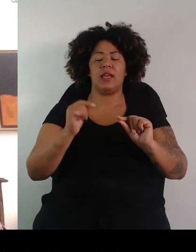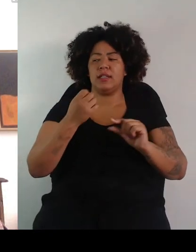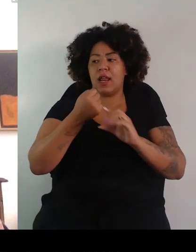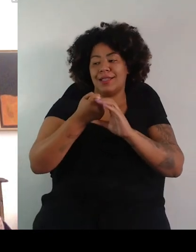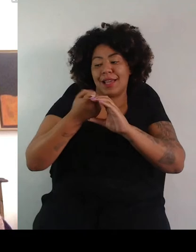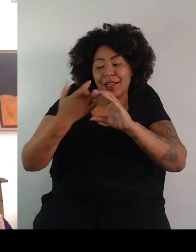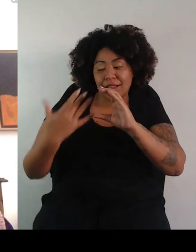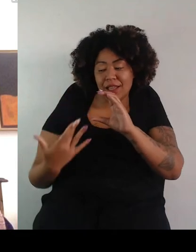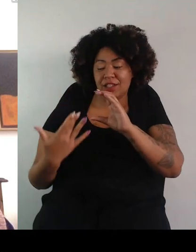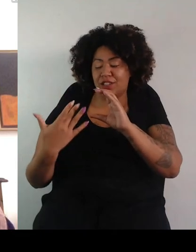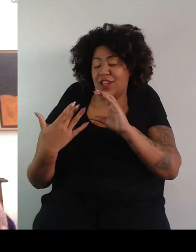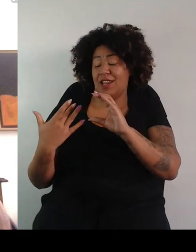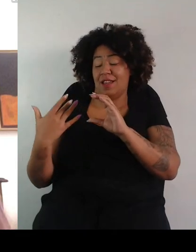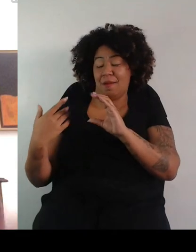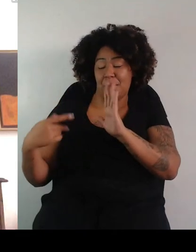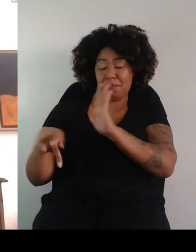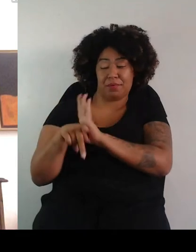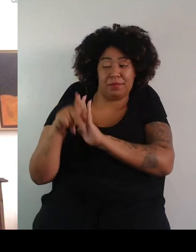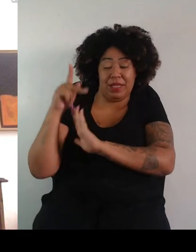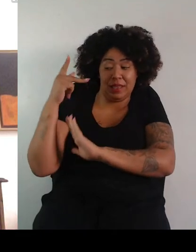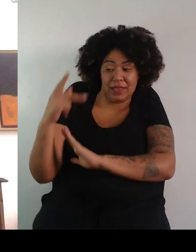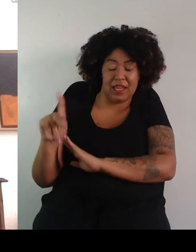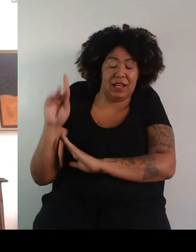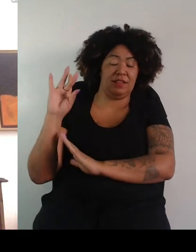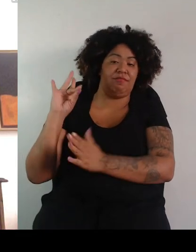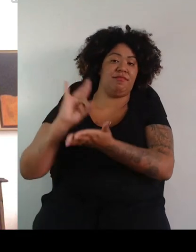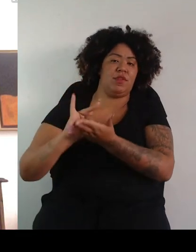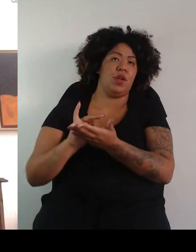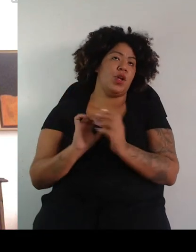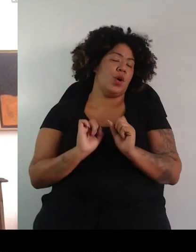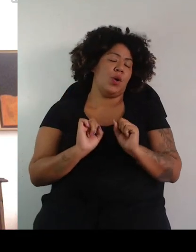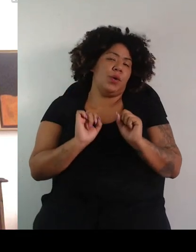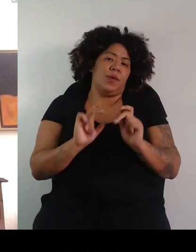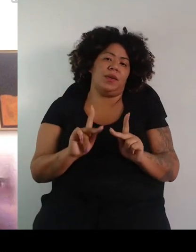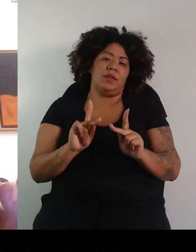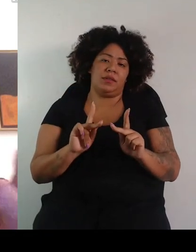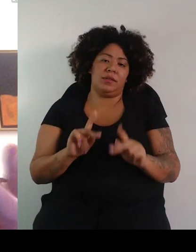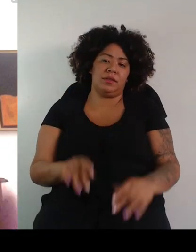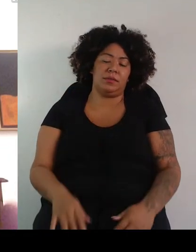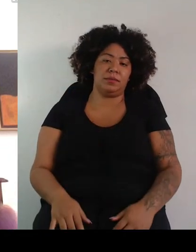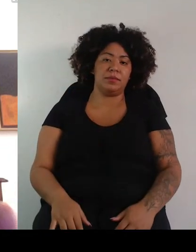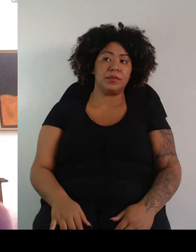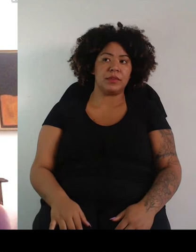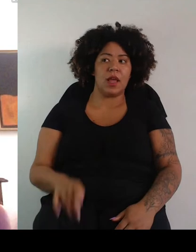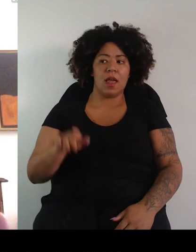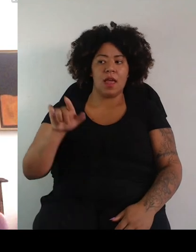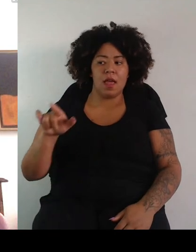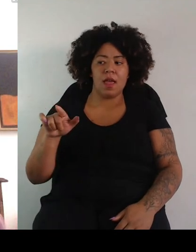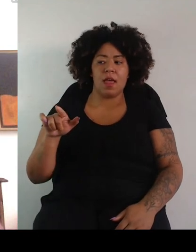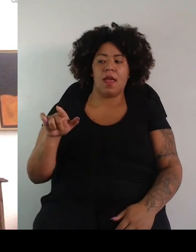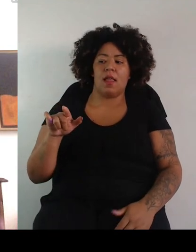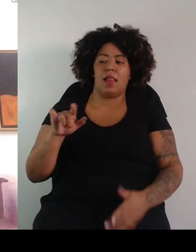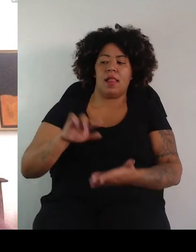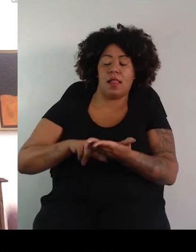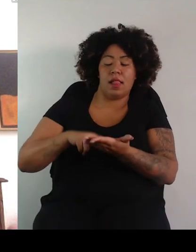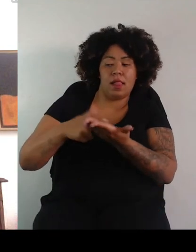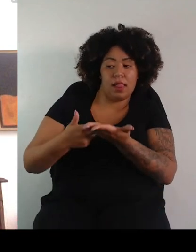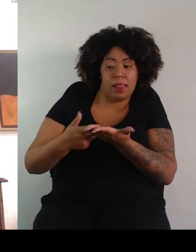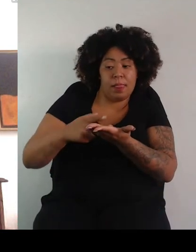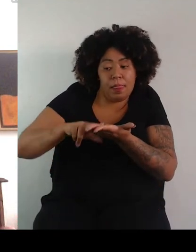que ele tinha de fato ok um reinterpretou digamos assim